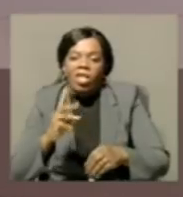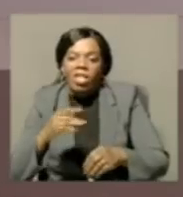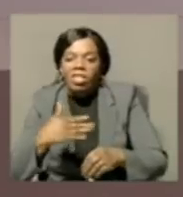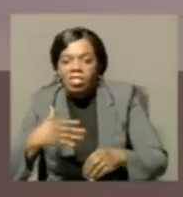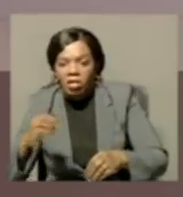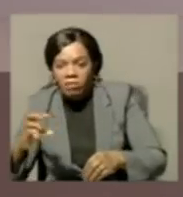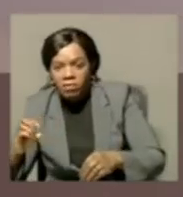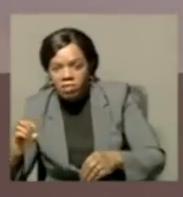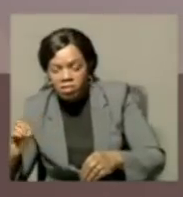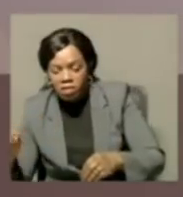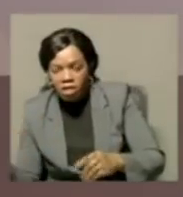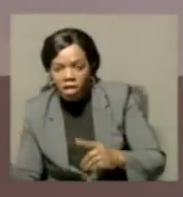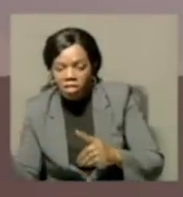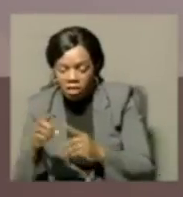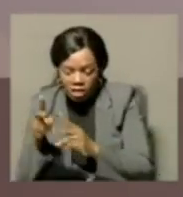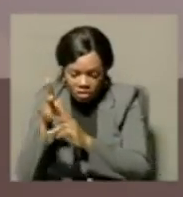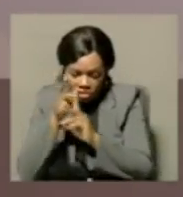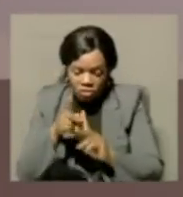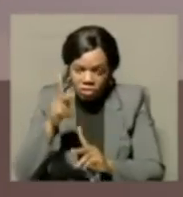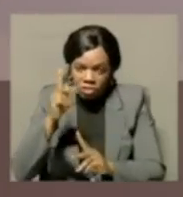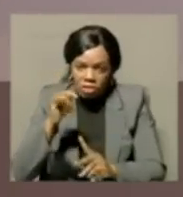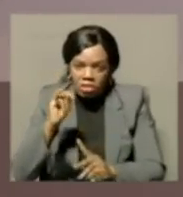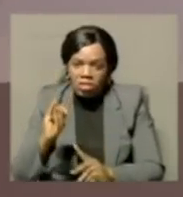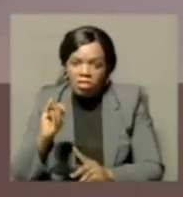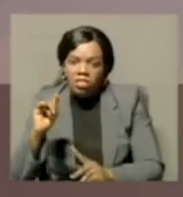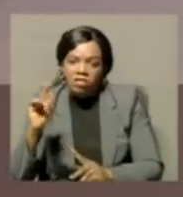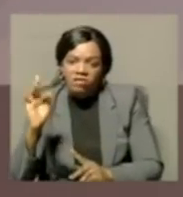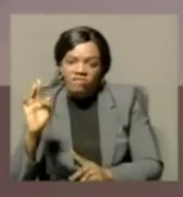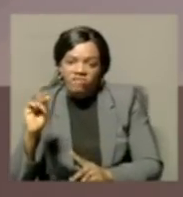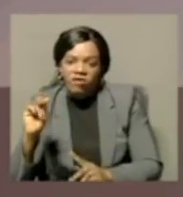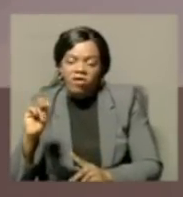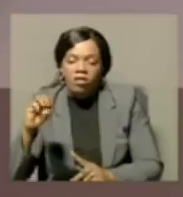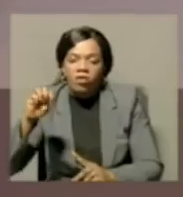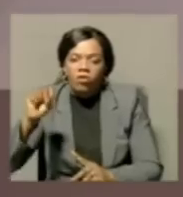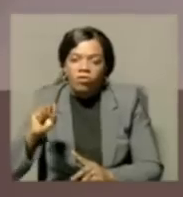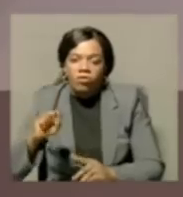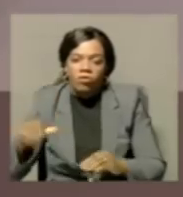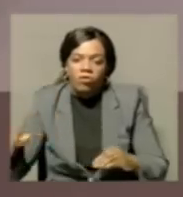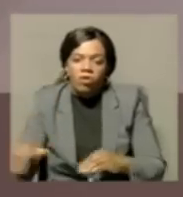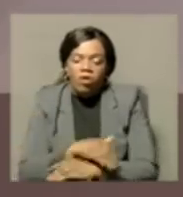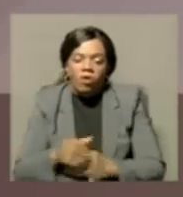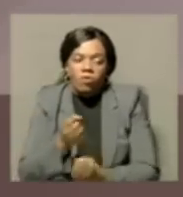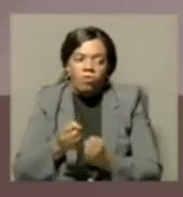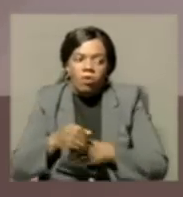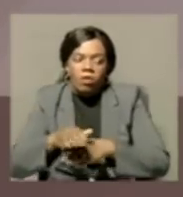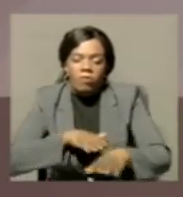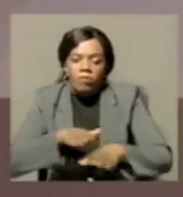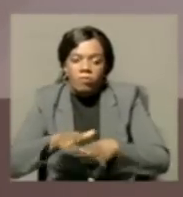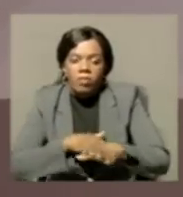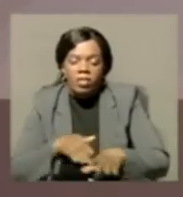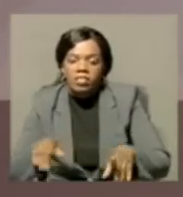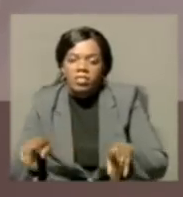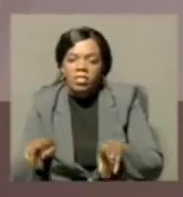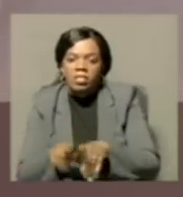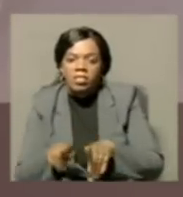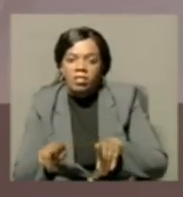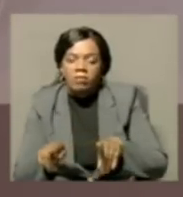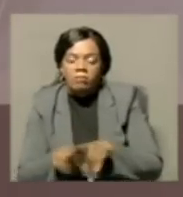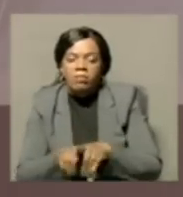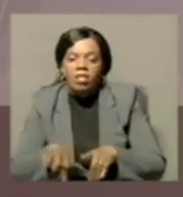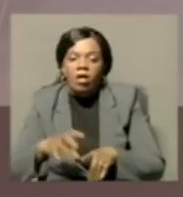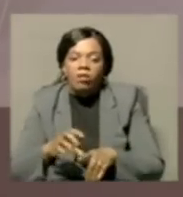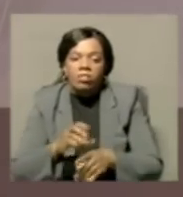ao controlo de Kifangondo. Avenida Fidel de Castro Ruz, na Via Expressa, a partir do viaduto Vila